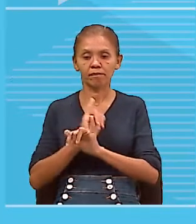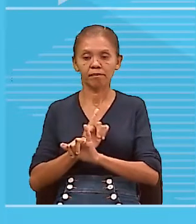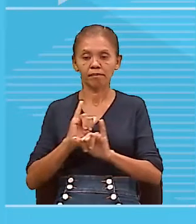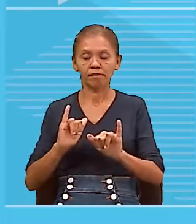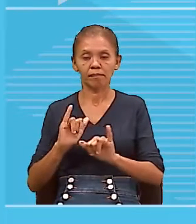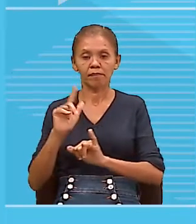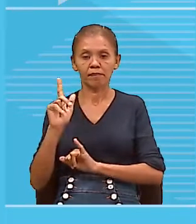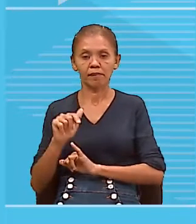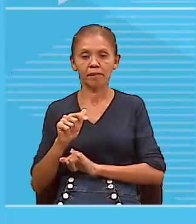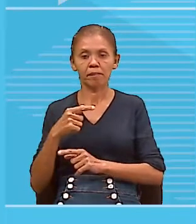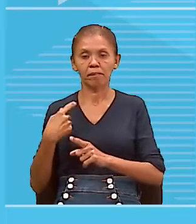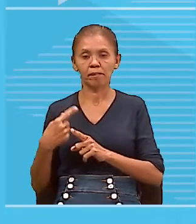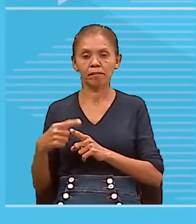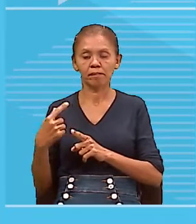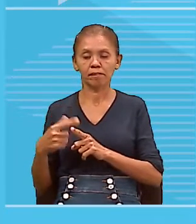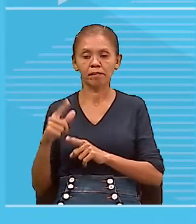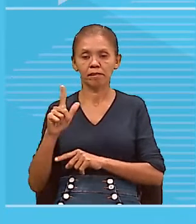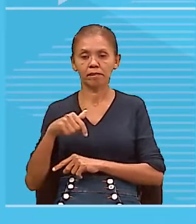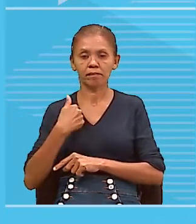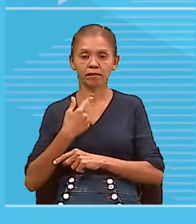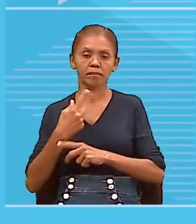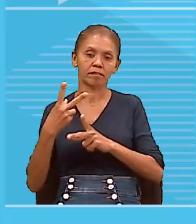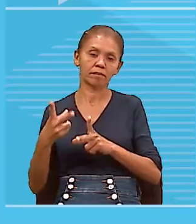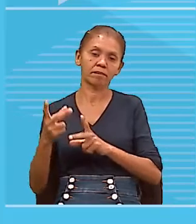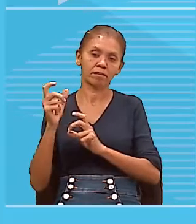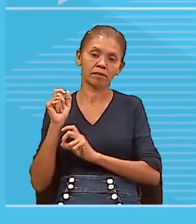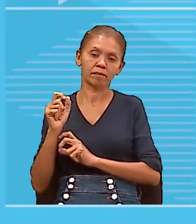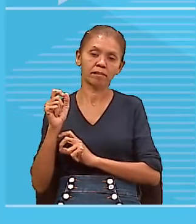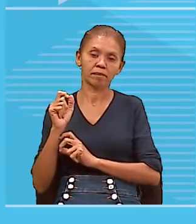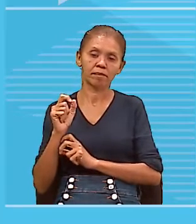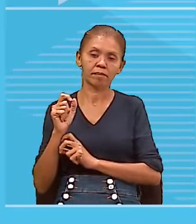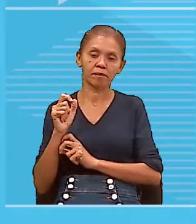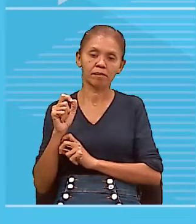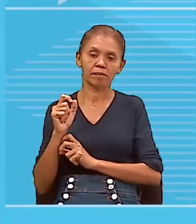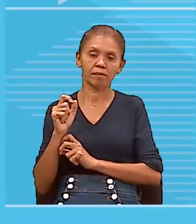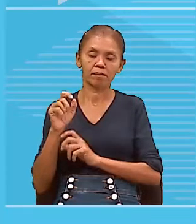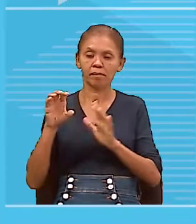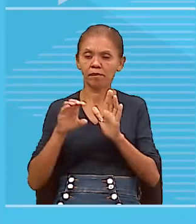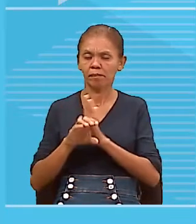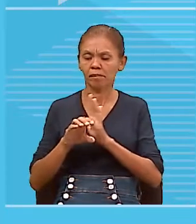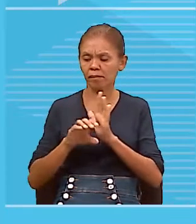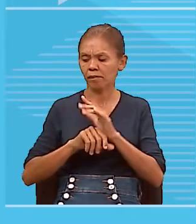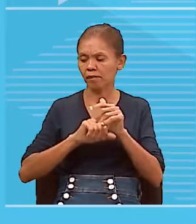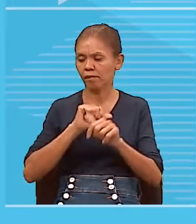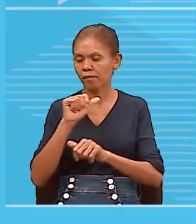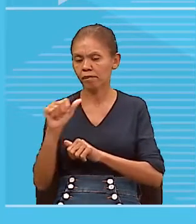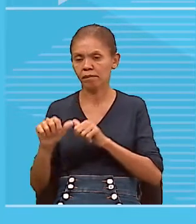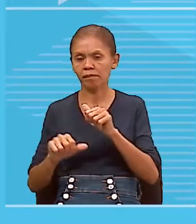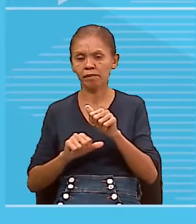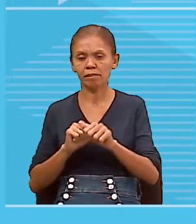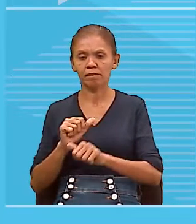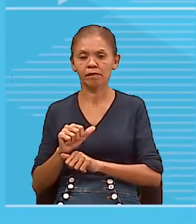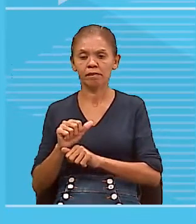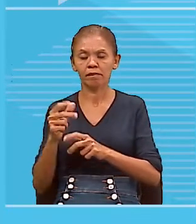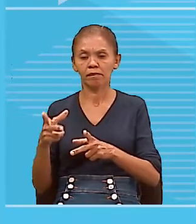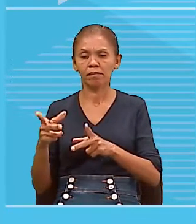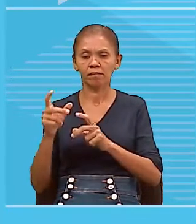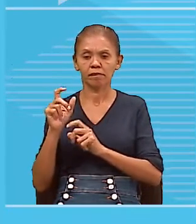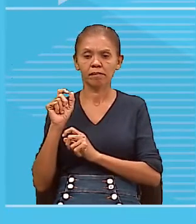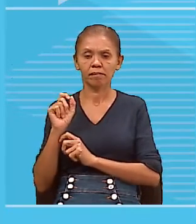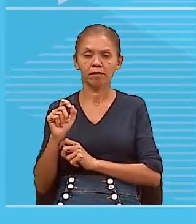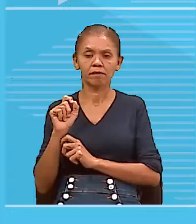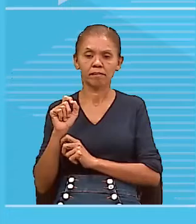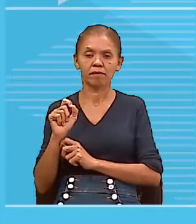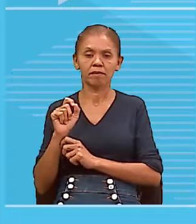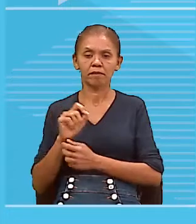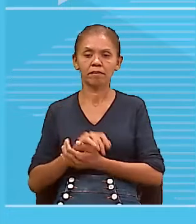dessas porque a gente vê gente os paradigmas mudando a gente vê a